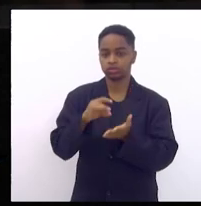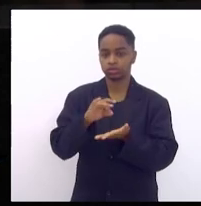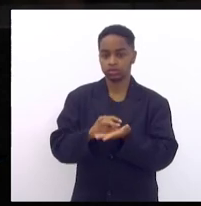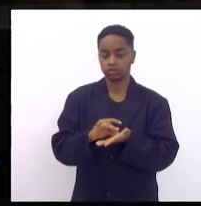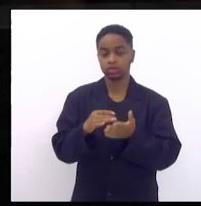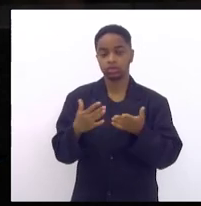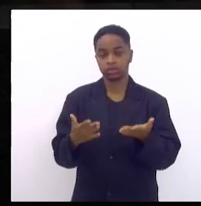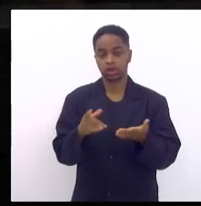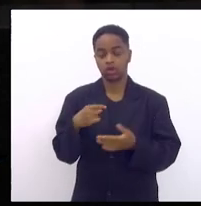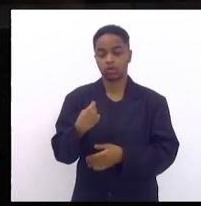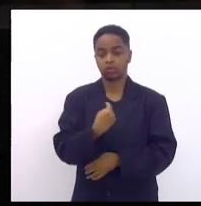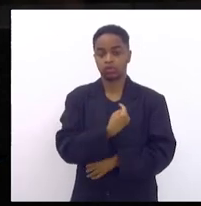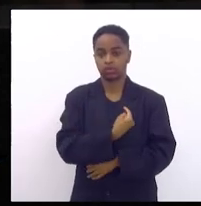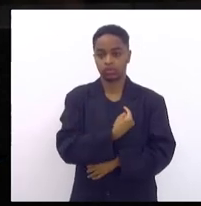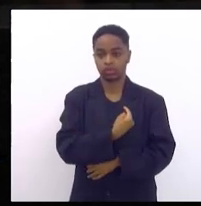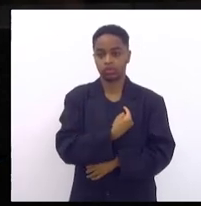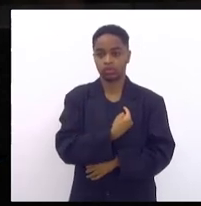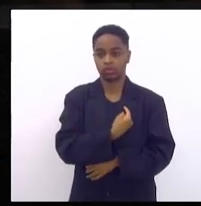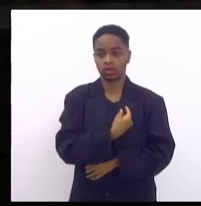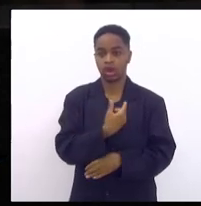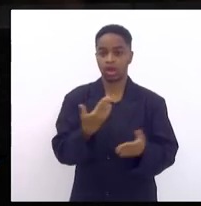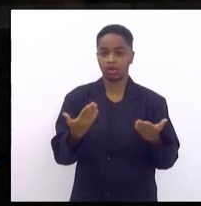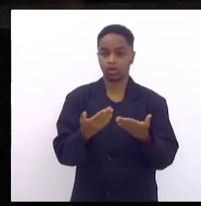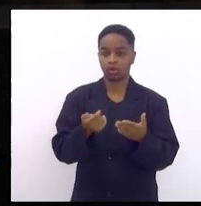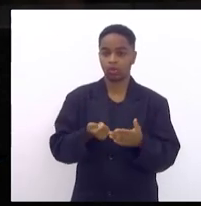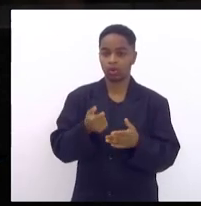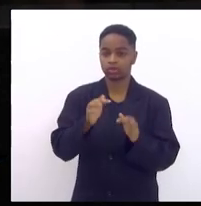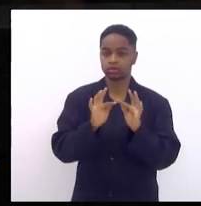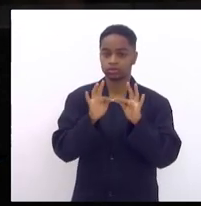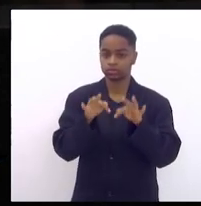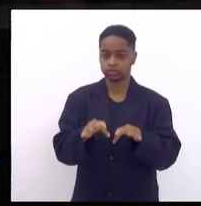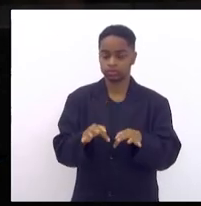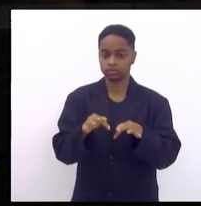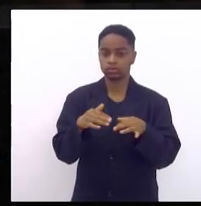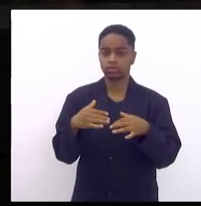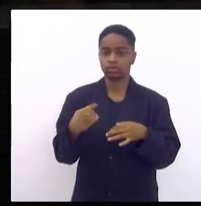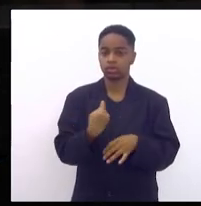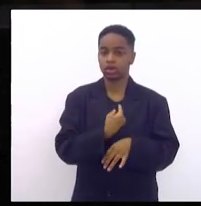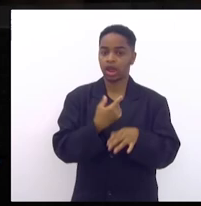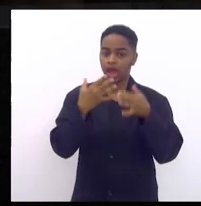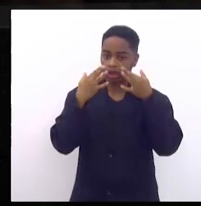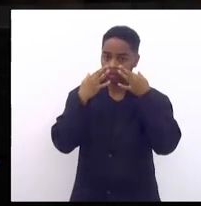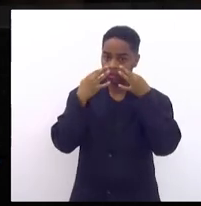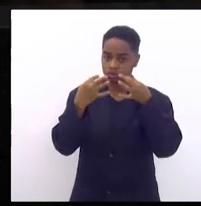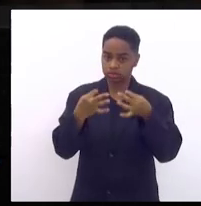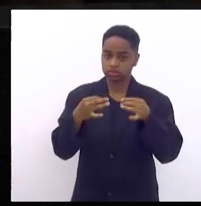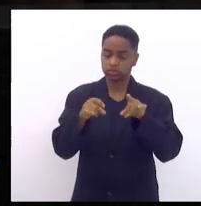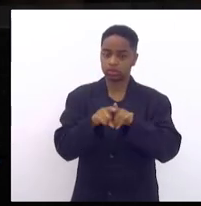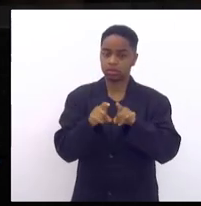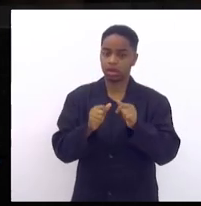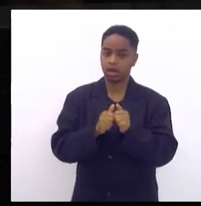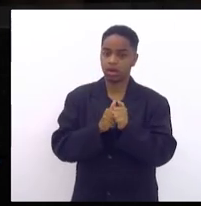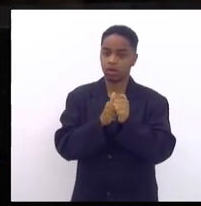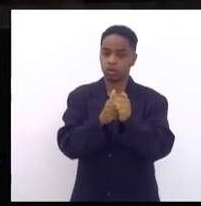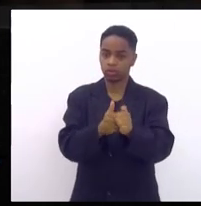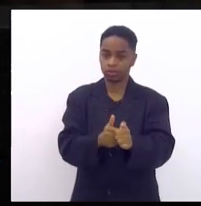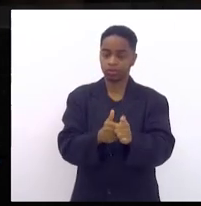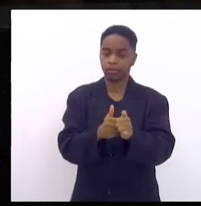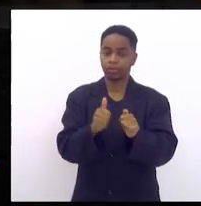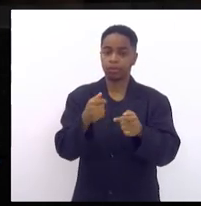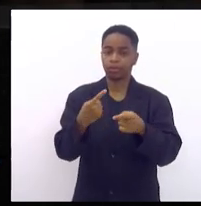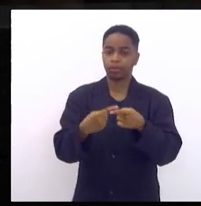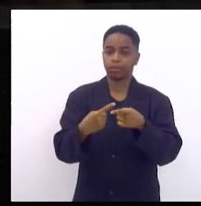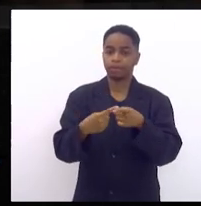estamos chegando na reta final. Estaremos atentos, acompanhando, fruto da